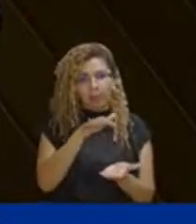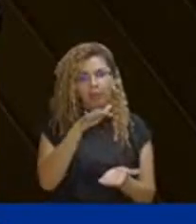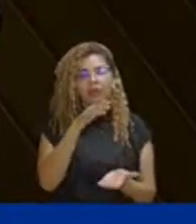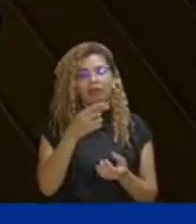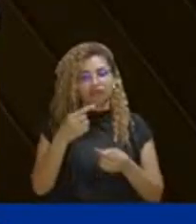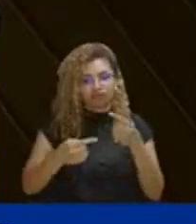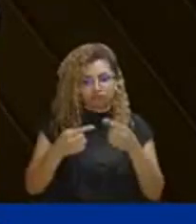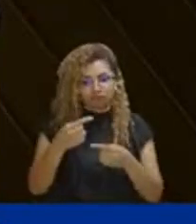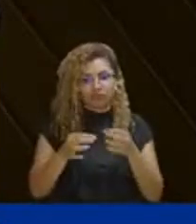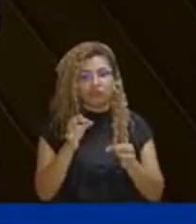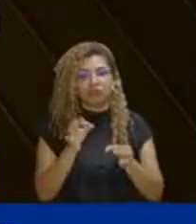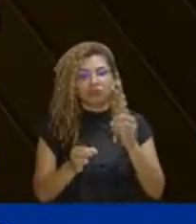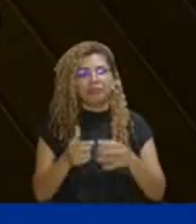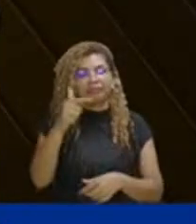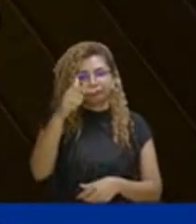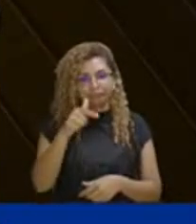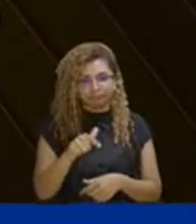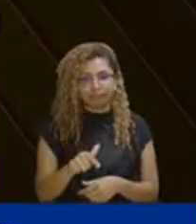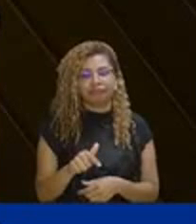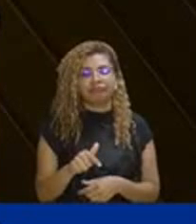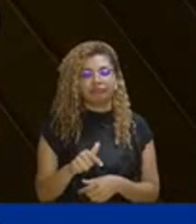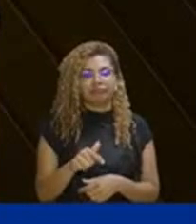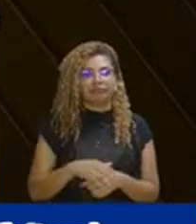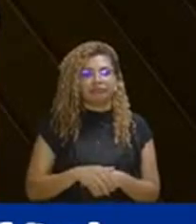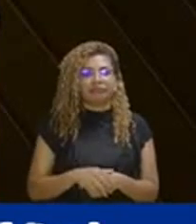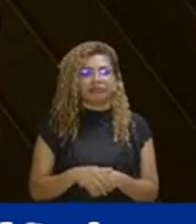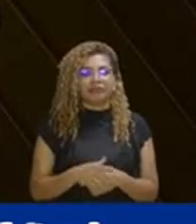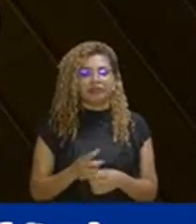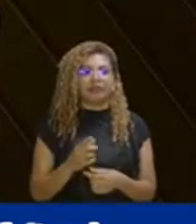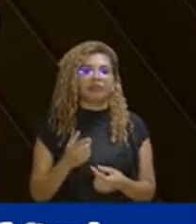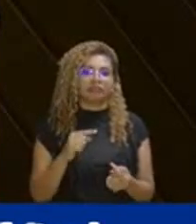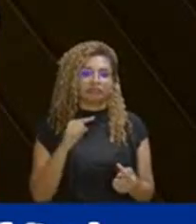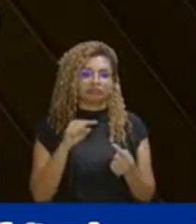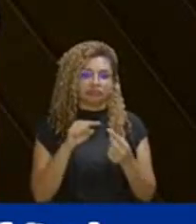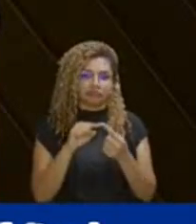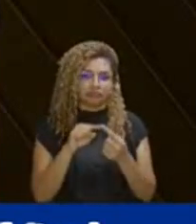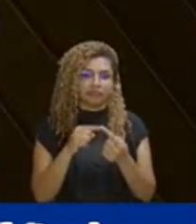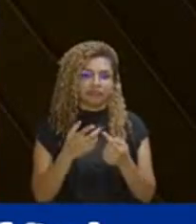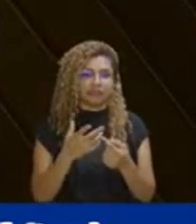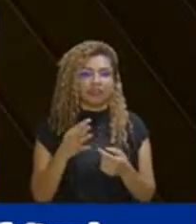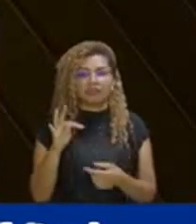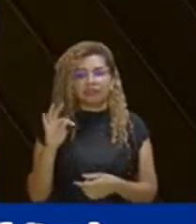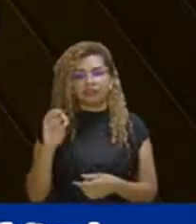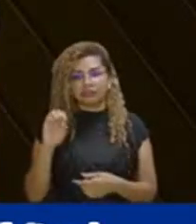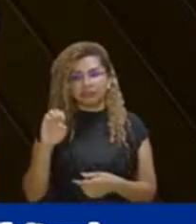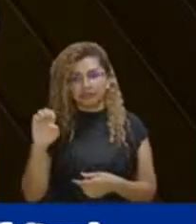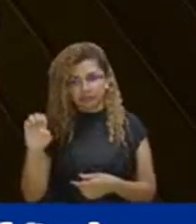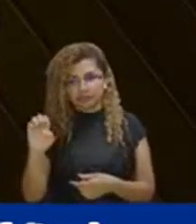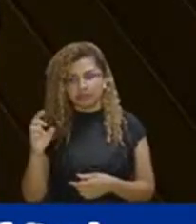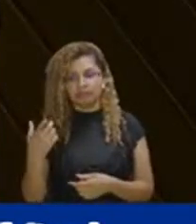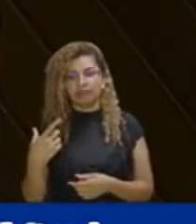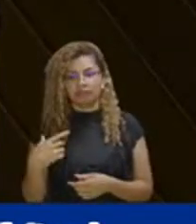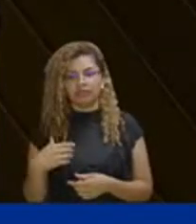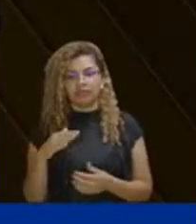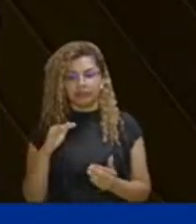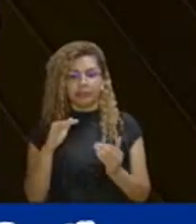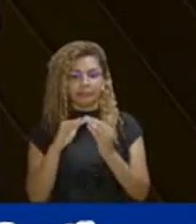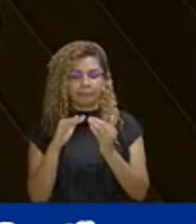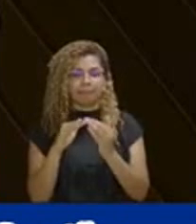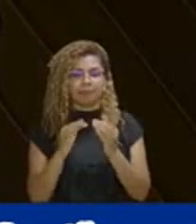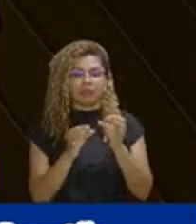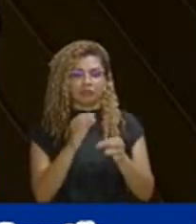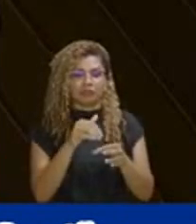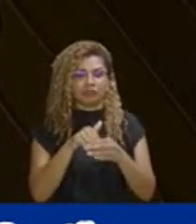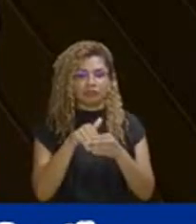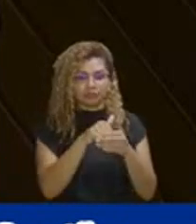novo julgamento daquelas causas. Neste ponto, segundo a jurisprudência do TSE, abro aspas, compete à Justiça Eleitoral, no âmbito